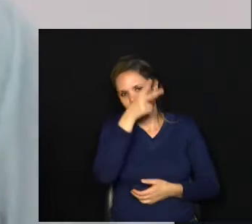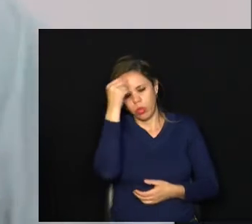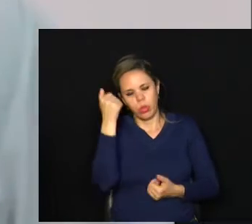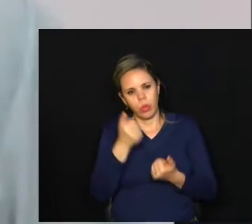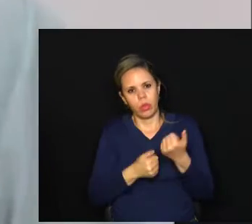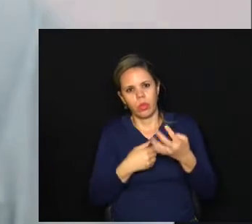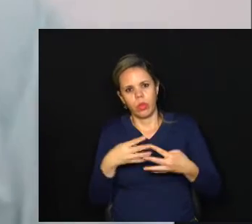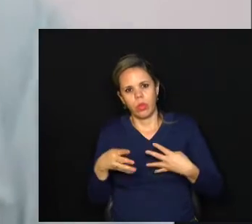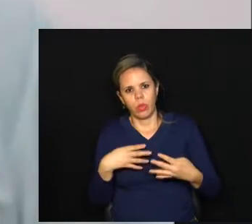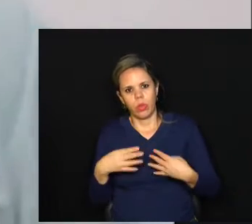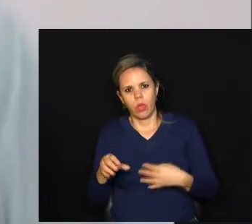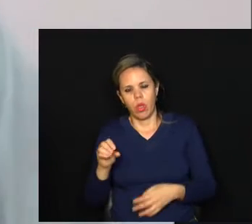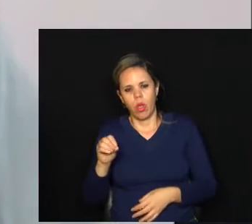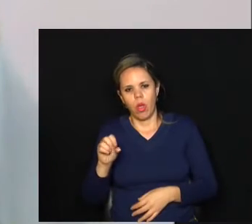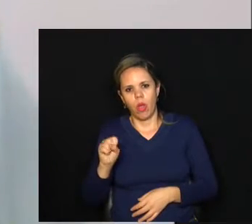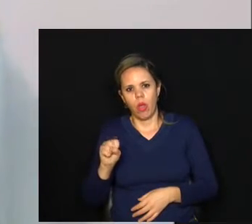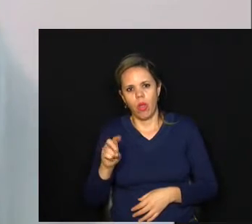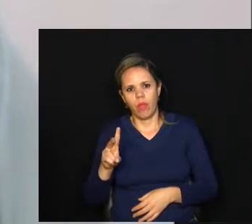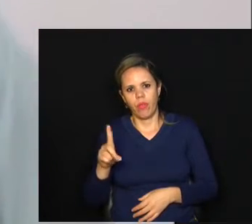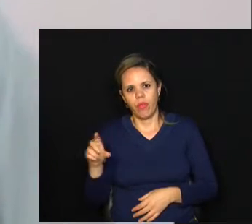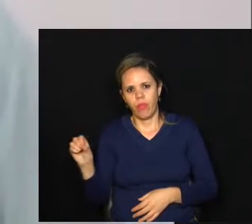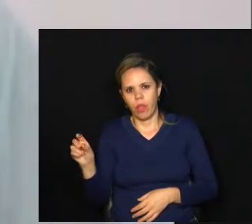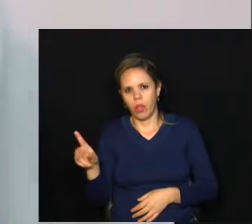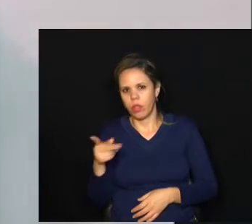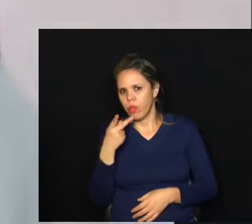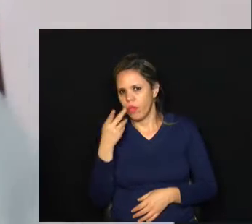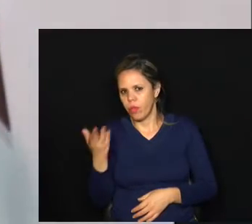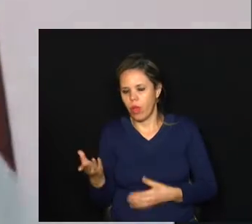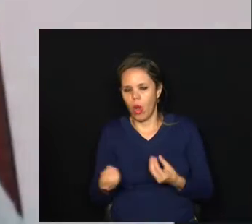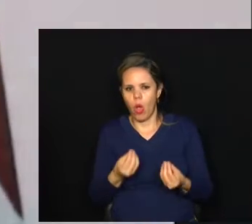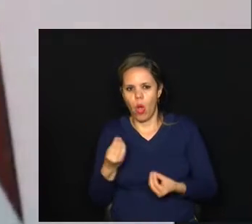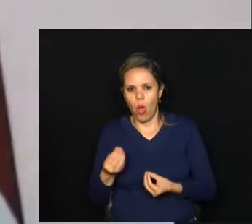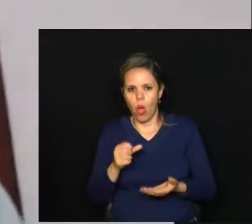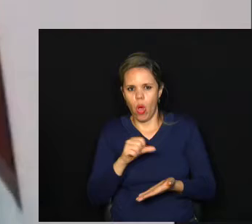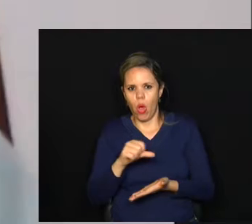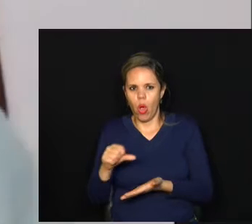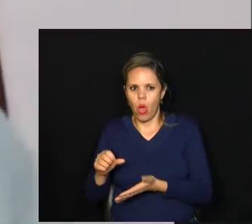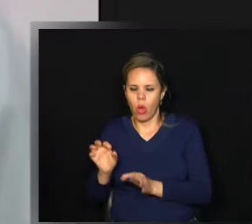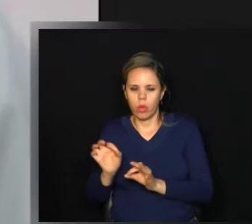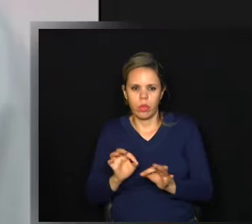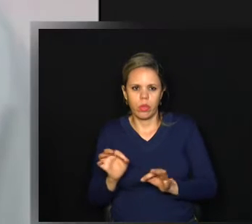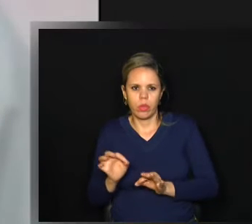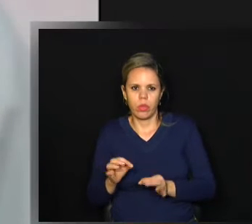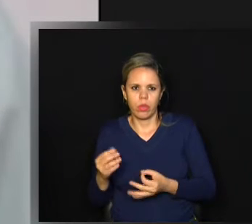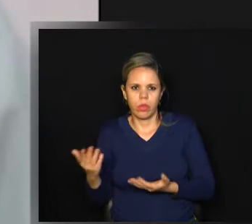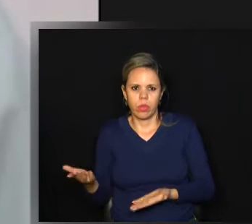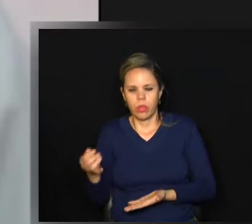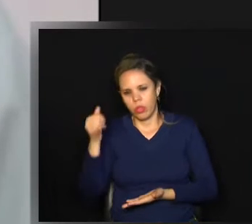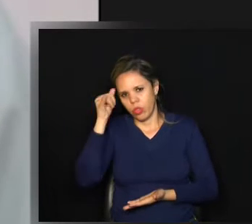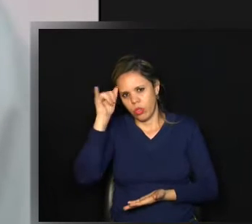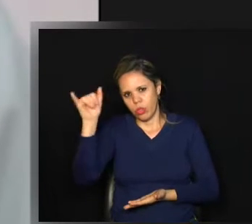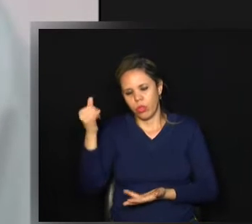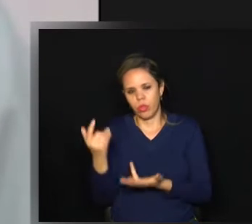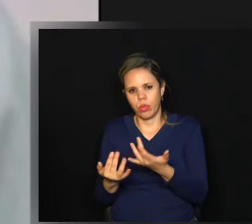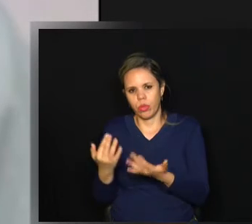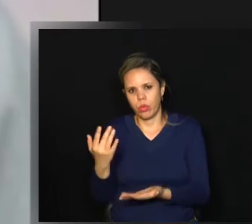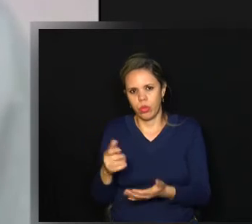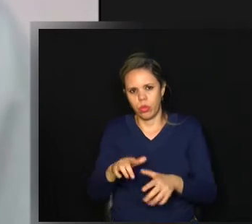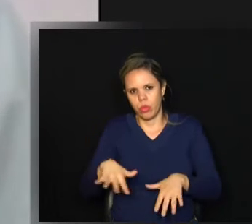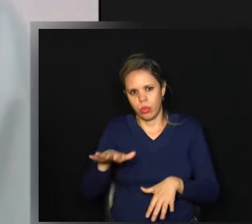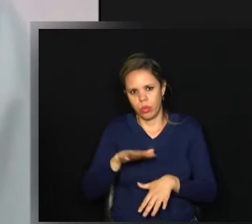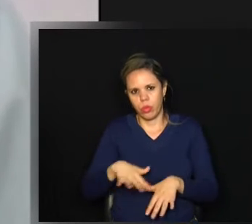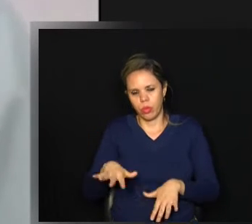Barão Geraldo, Oswaldo Kaise, falou sobre como a região tem se preparado para evitar incêndios em uma área